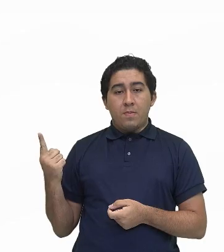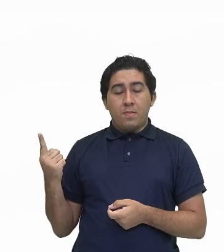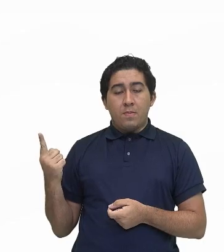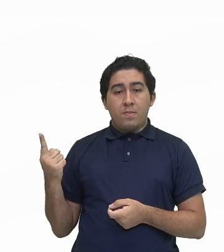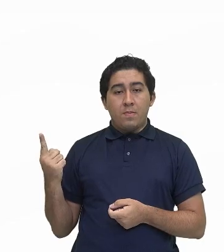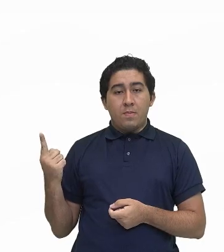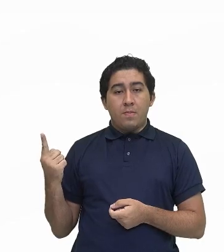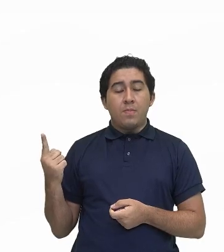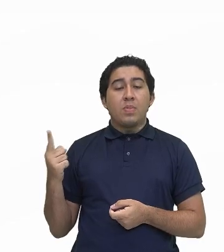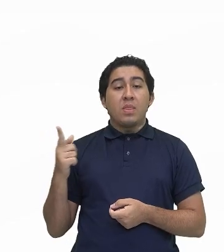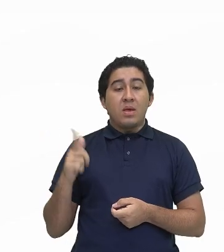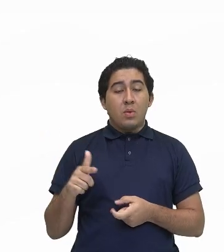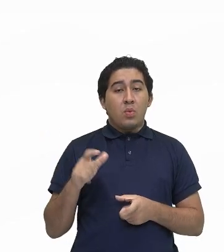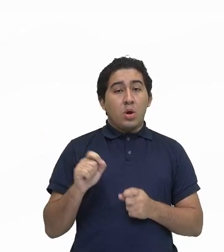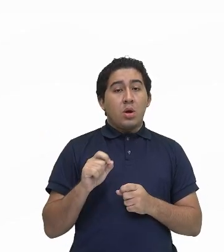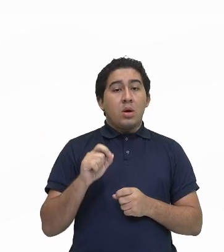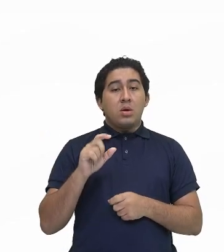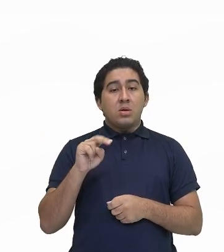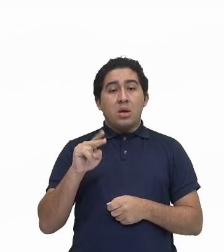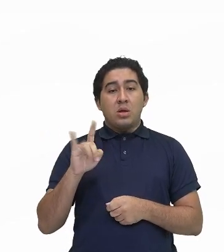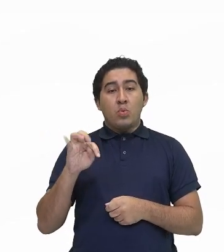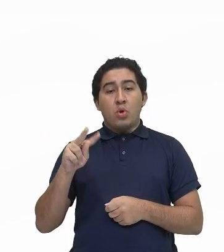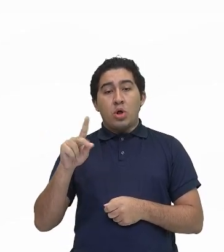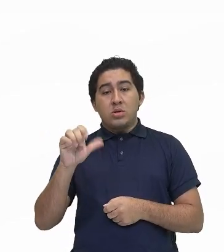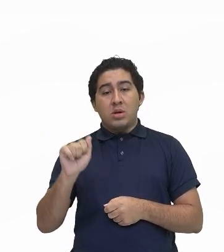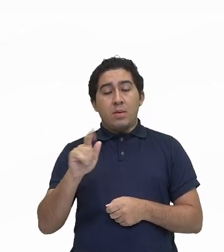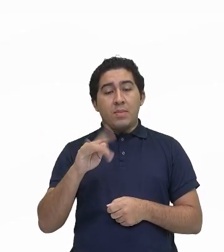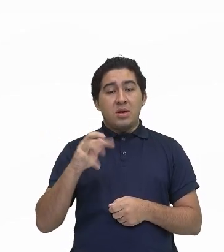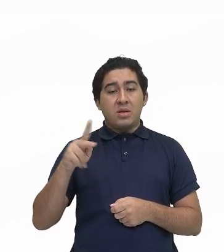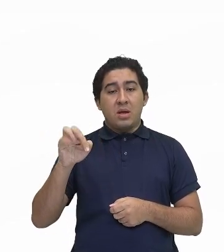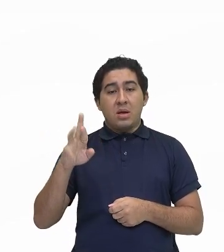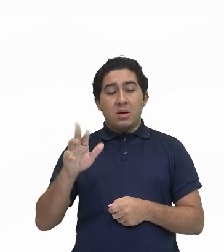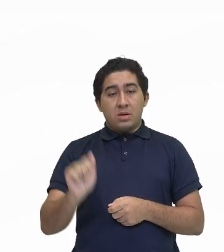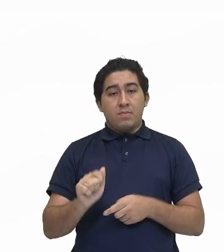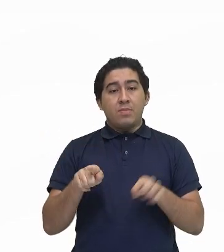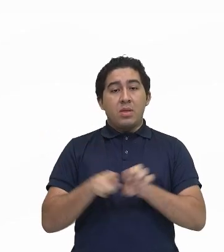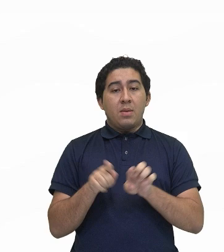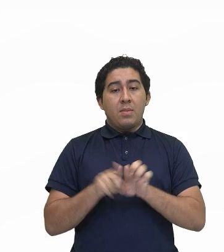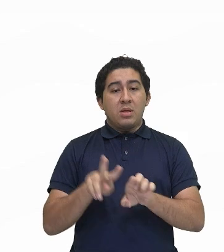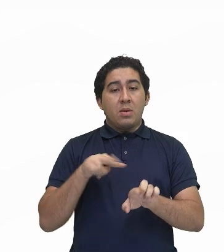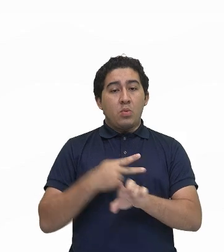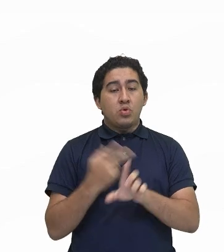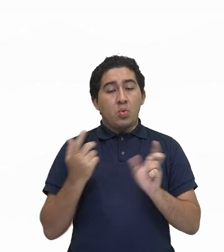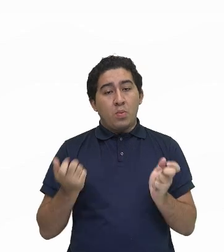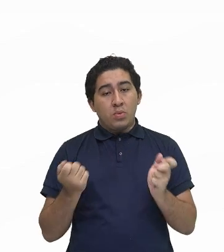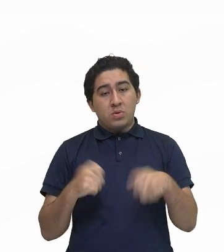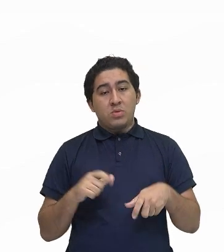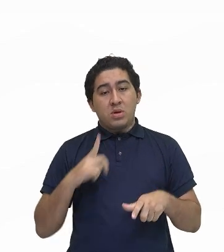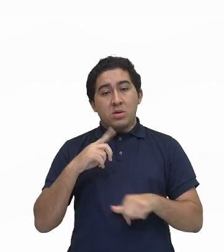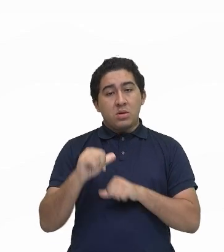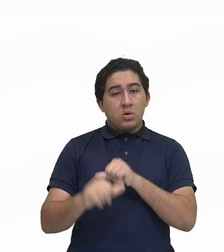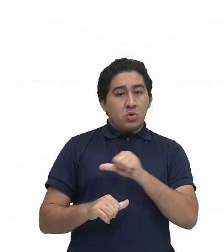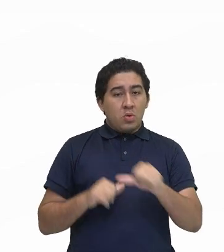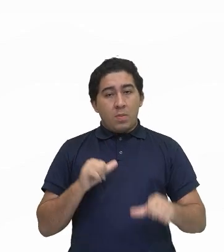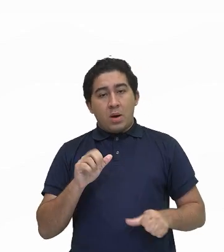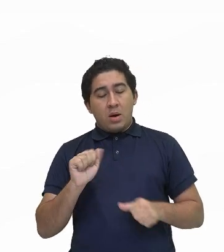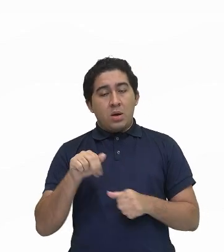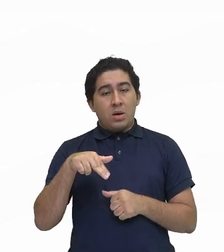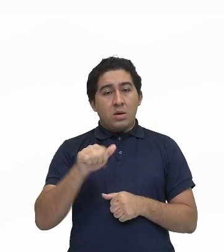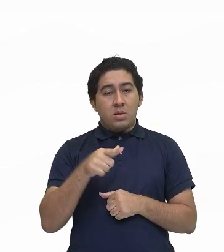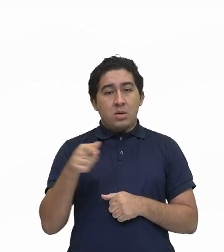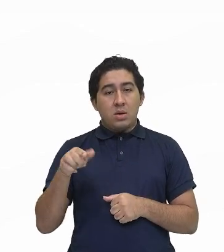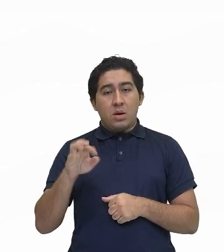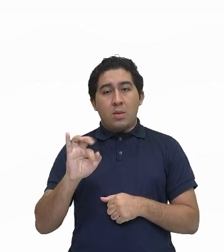nebulosa planetária, o núcleo restante vira uma anã branca que vai esfriando com o